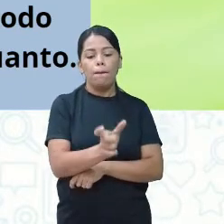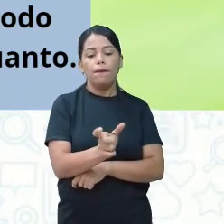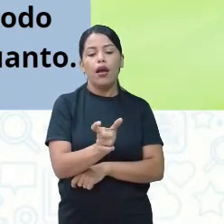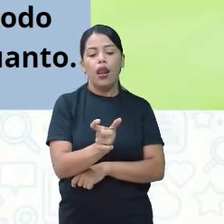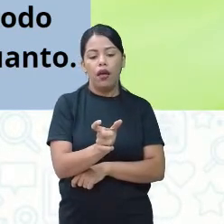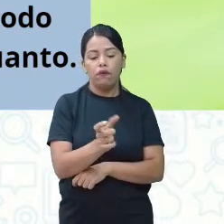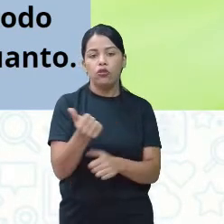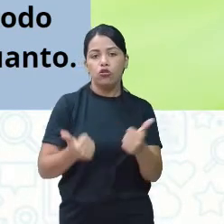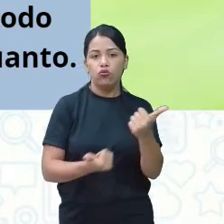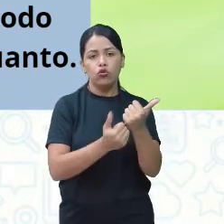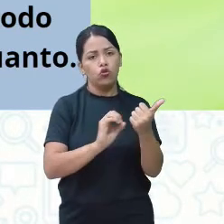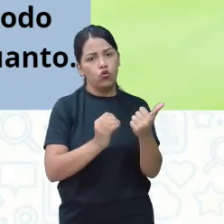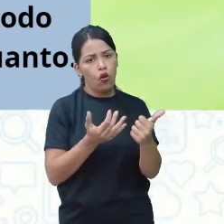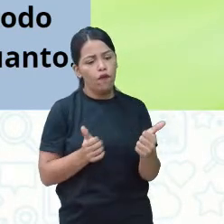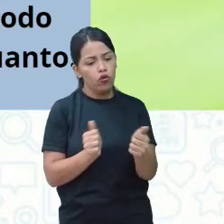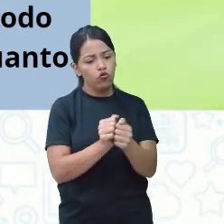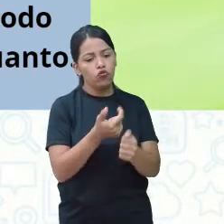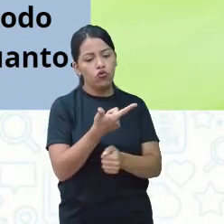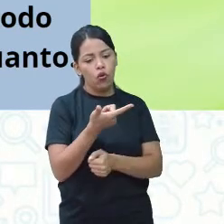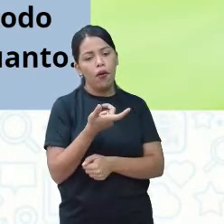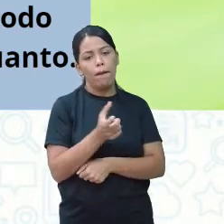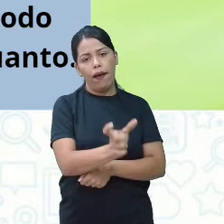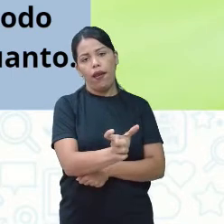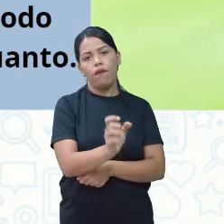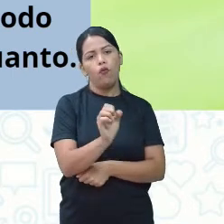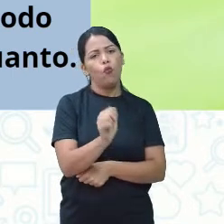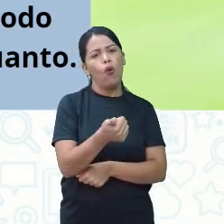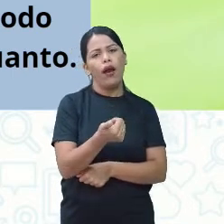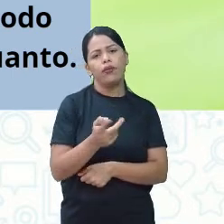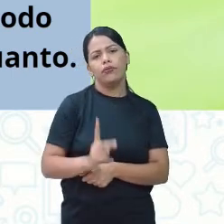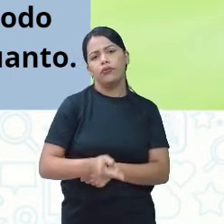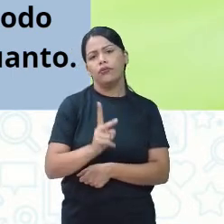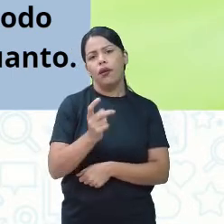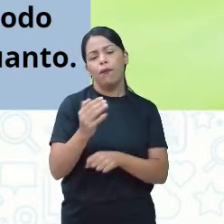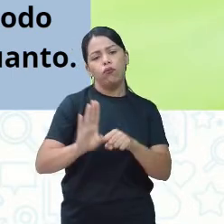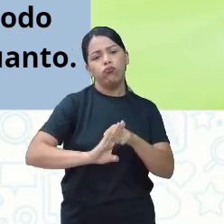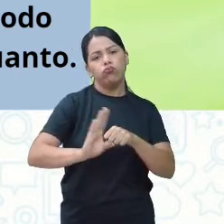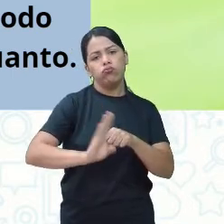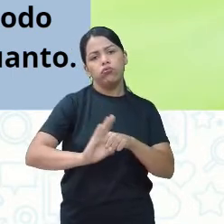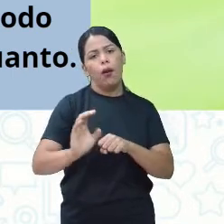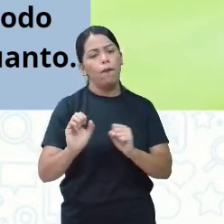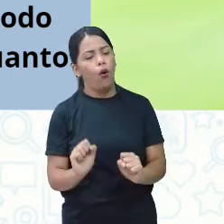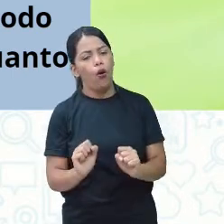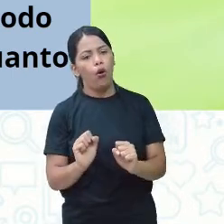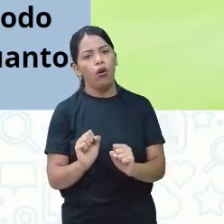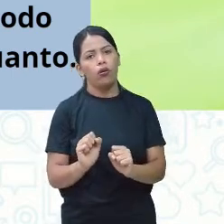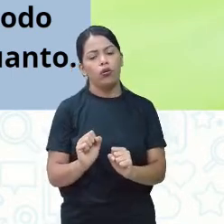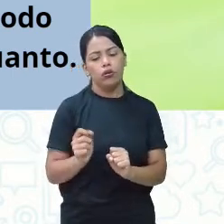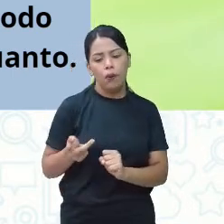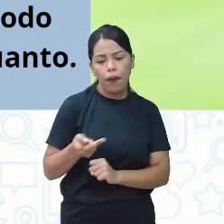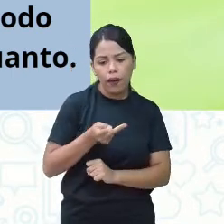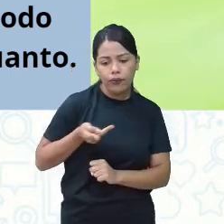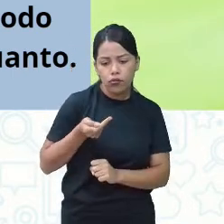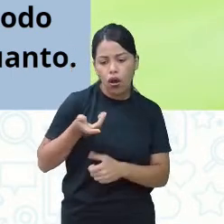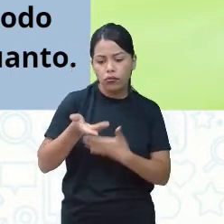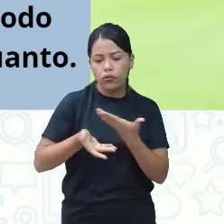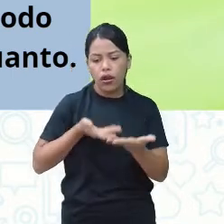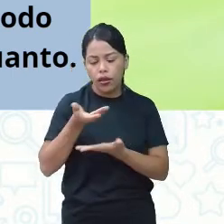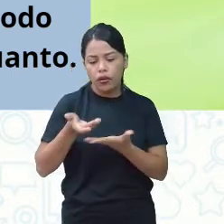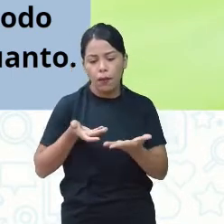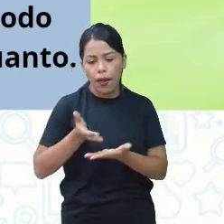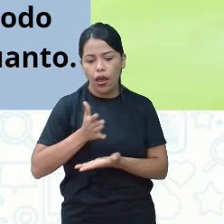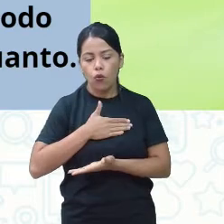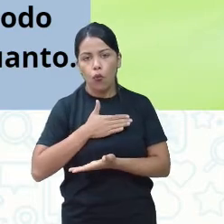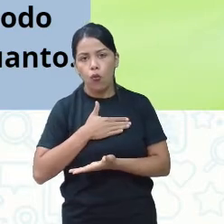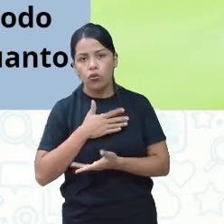acompanham outras palavras, quase sempre substantivos. Eles classificam-se em pessoais, de tratamento,